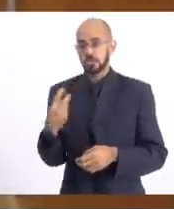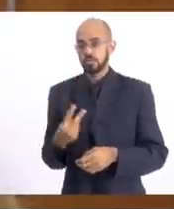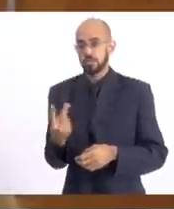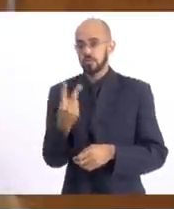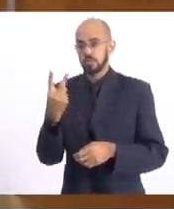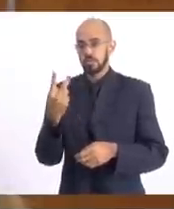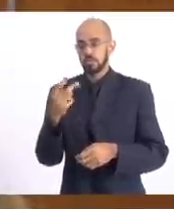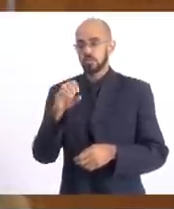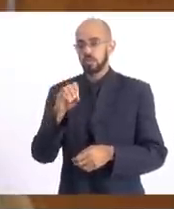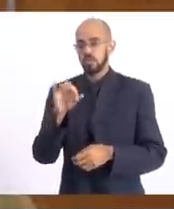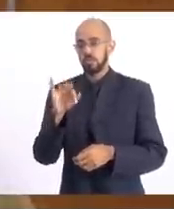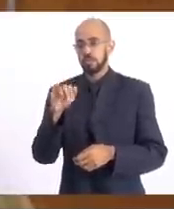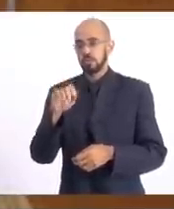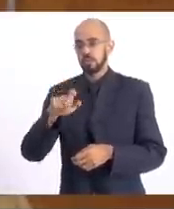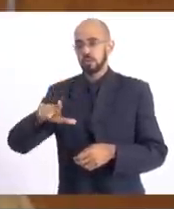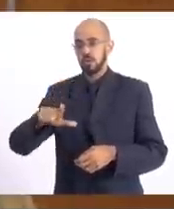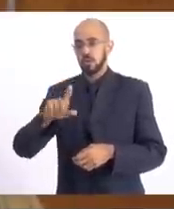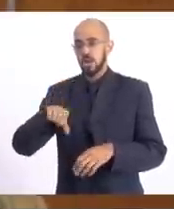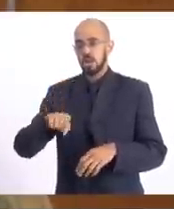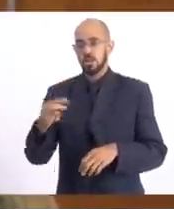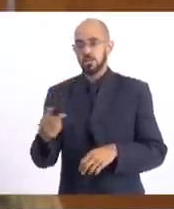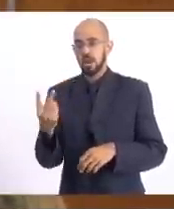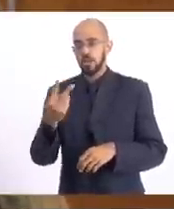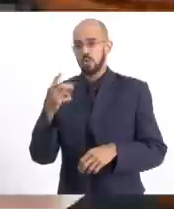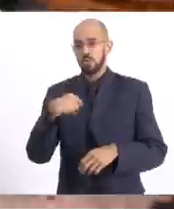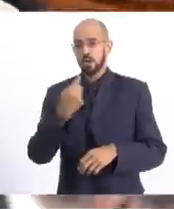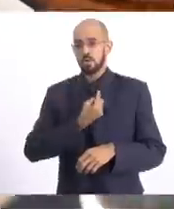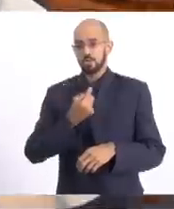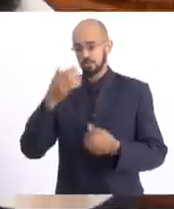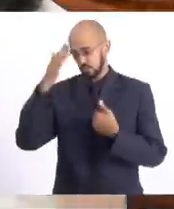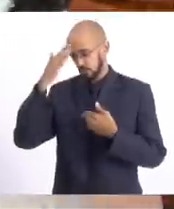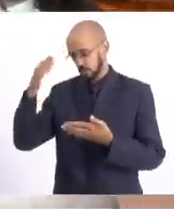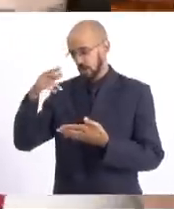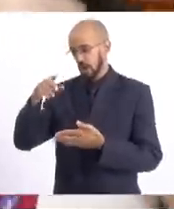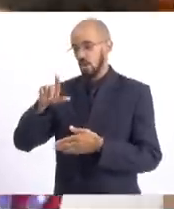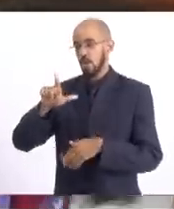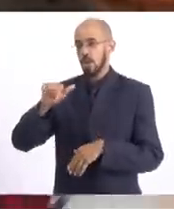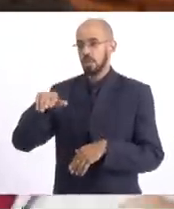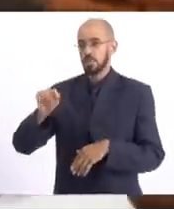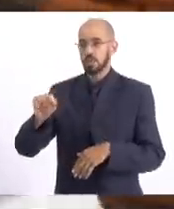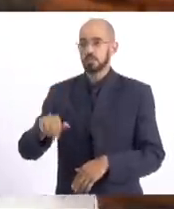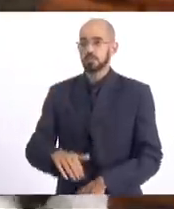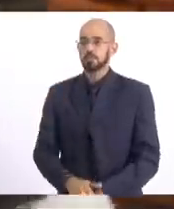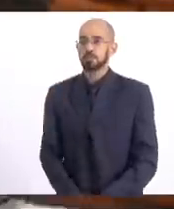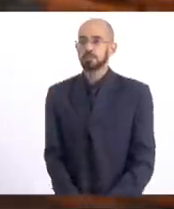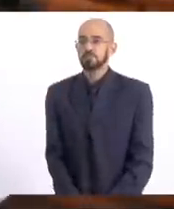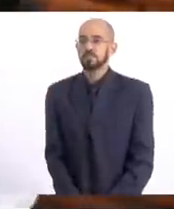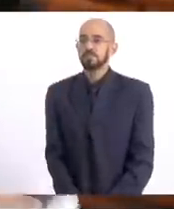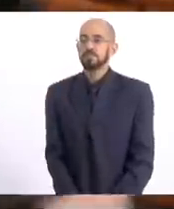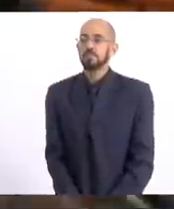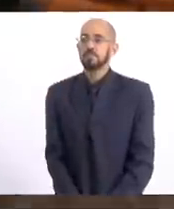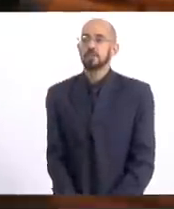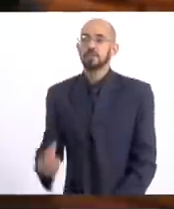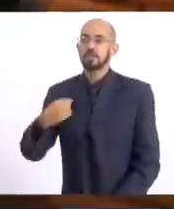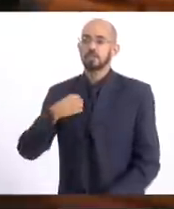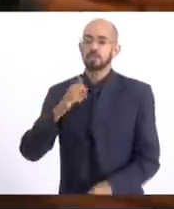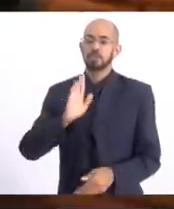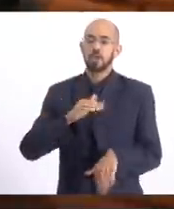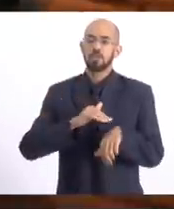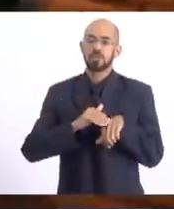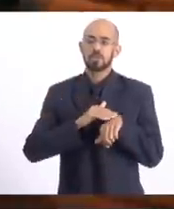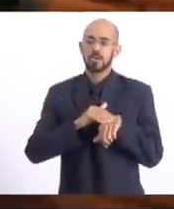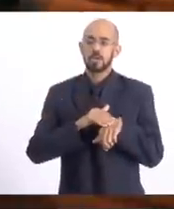valorizar nós, que somos praça. Obrigado, deputada Alana. Eu estou aqui, já conversei com o secretário